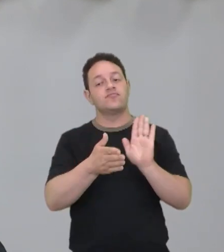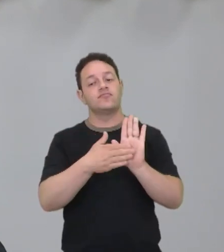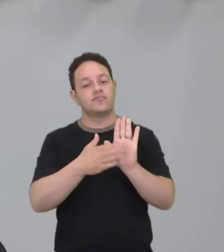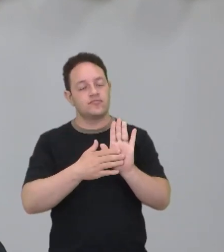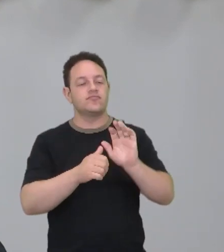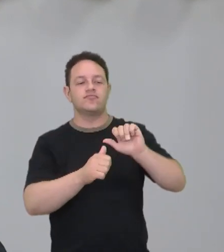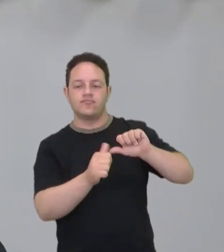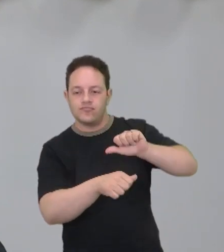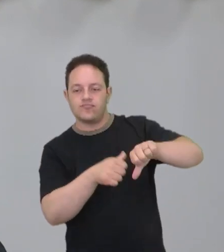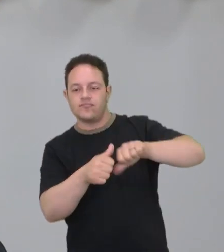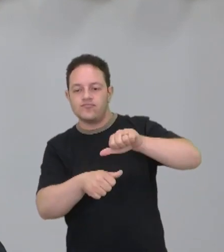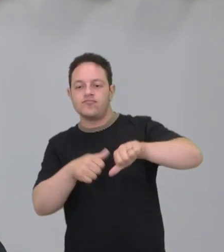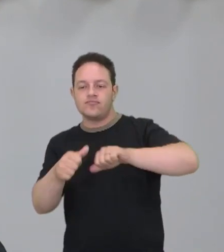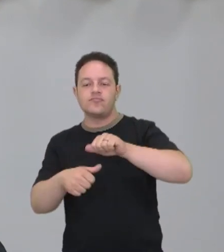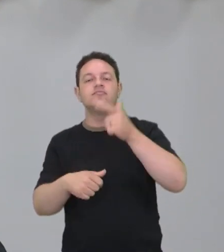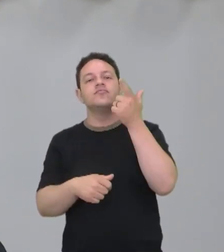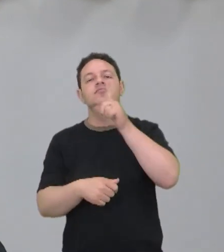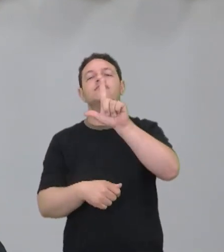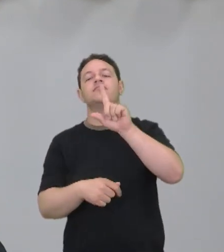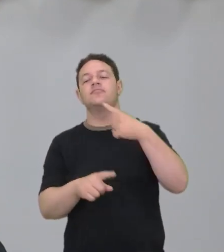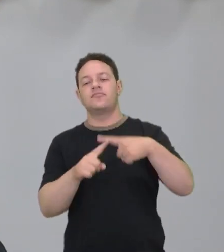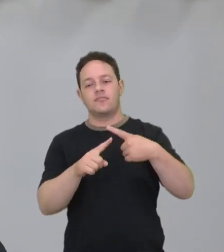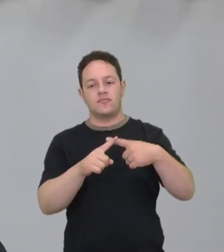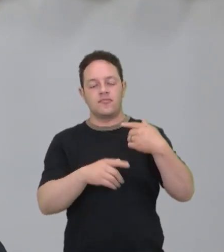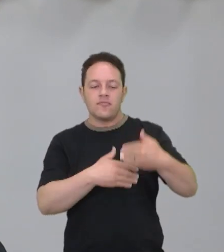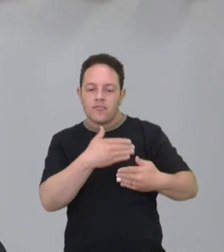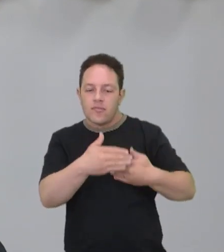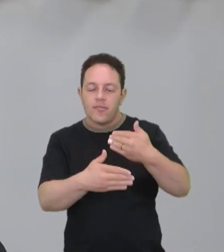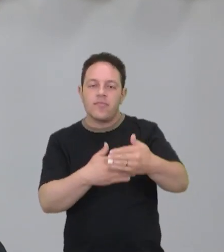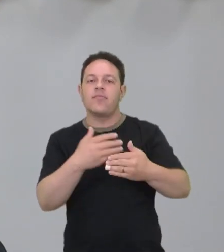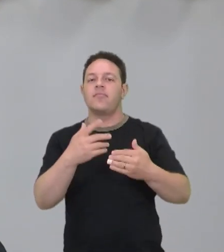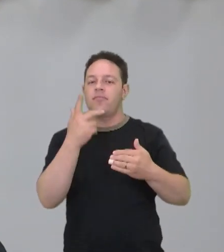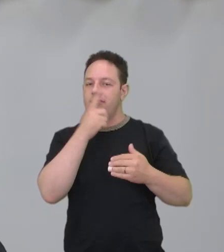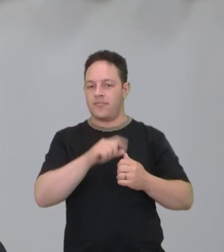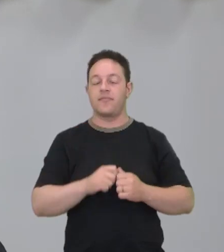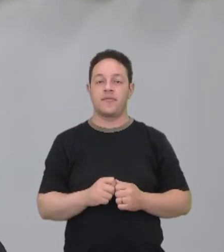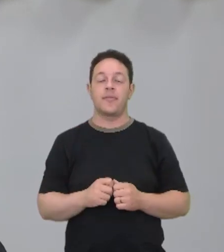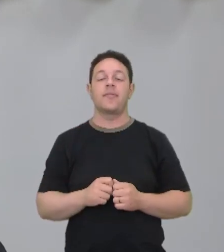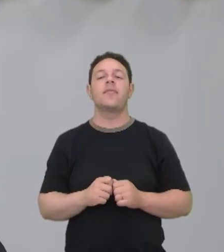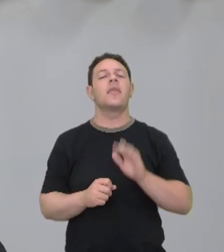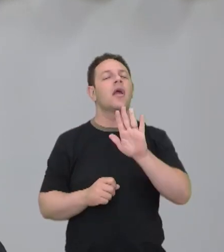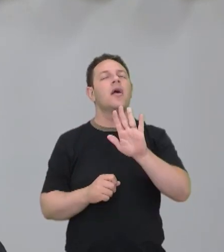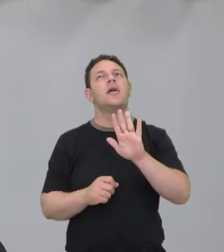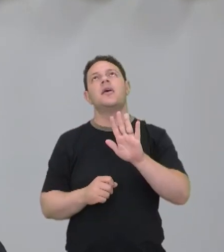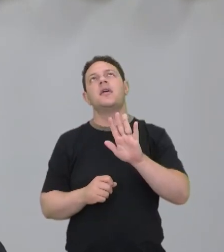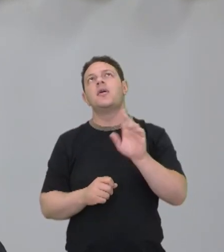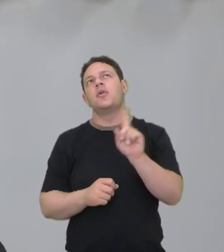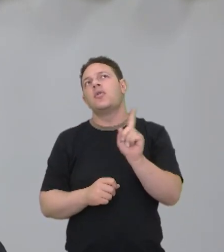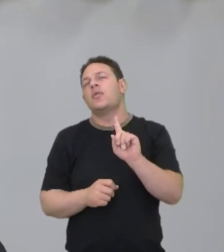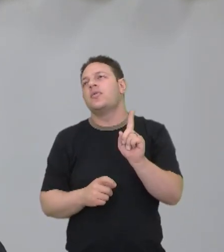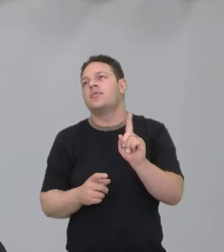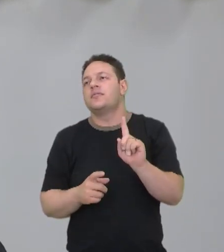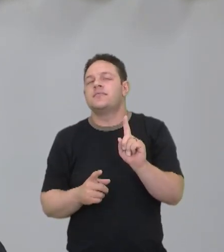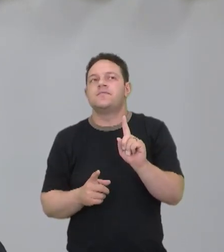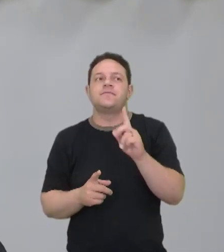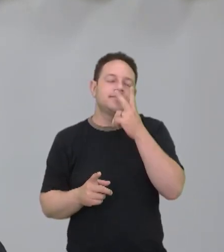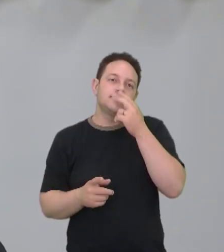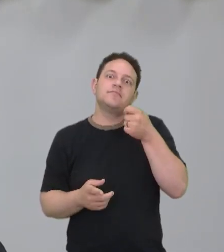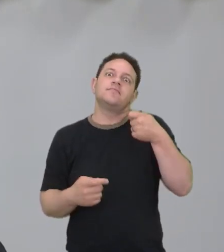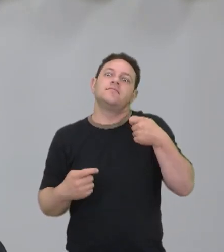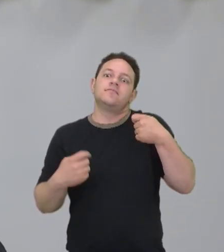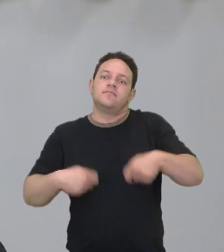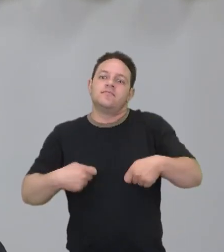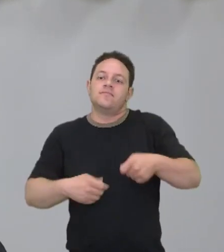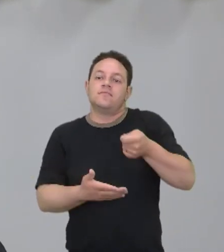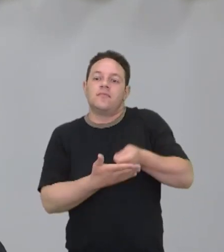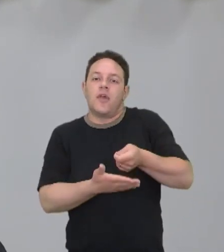mudanças, né, para propor aí ações para o processo de degradação. Não necessariamente, né, são propostas